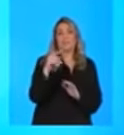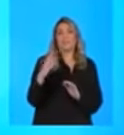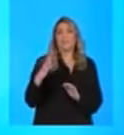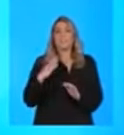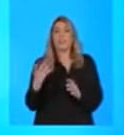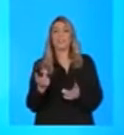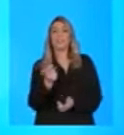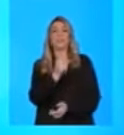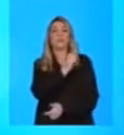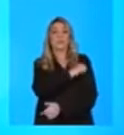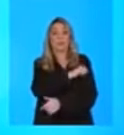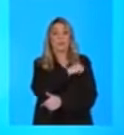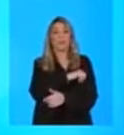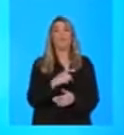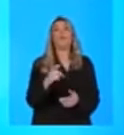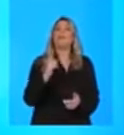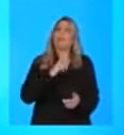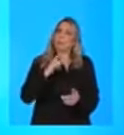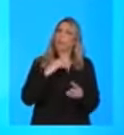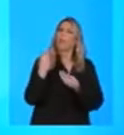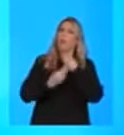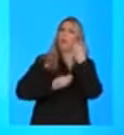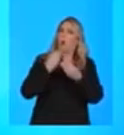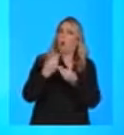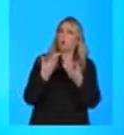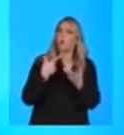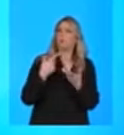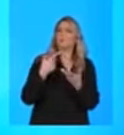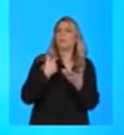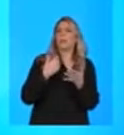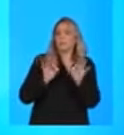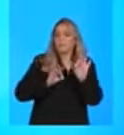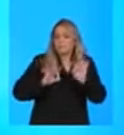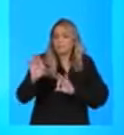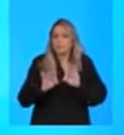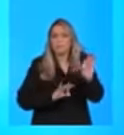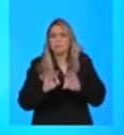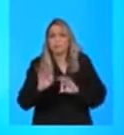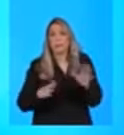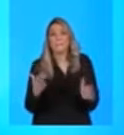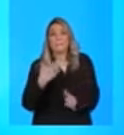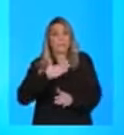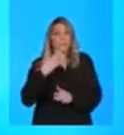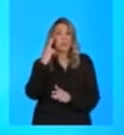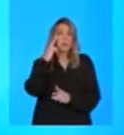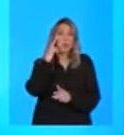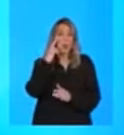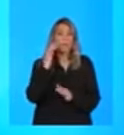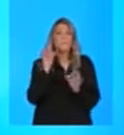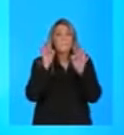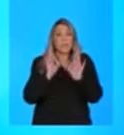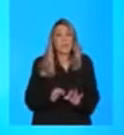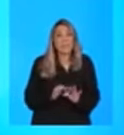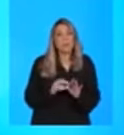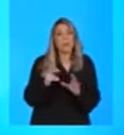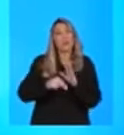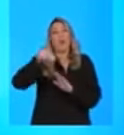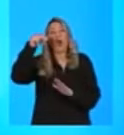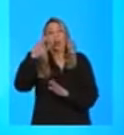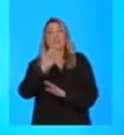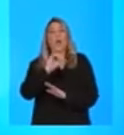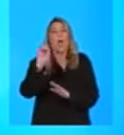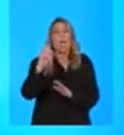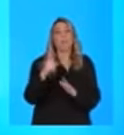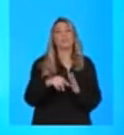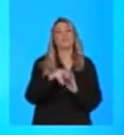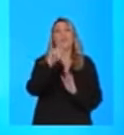tudo para ser sustentável Molon e eu gostaria muito o sonho meu é esse realmente né que a zona zona Norte Zona Oeste a